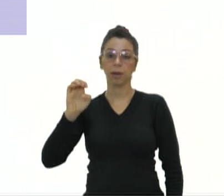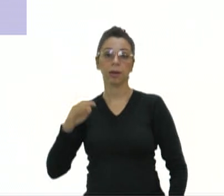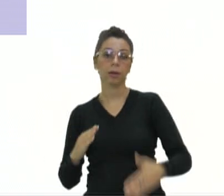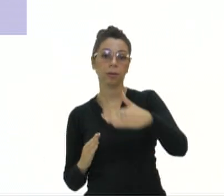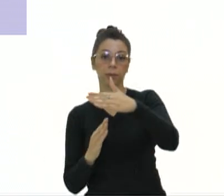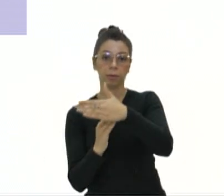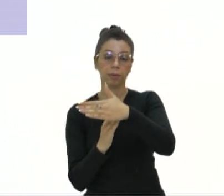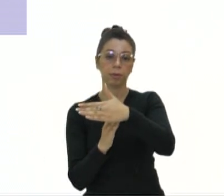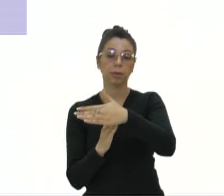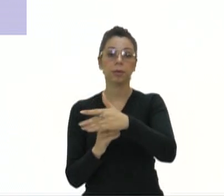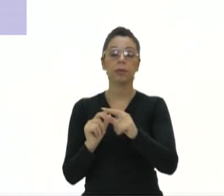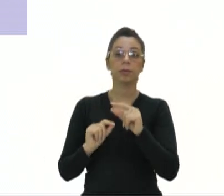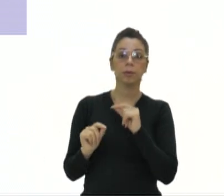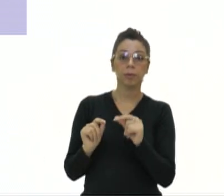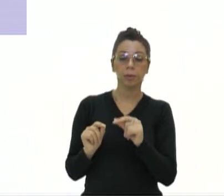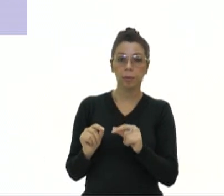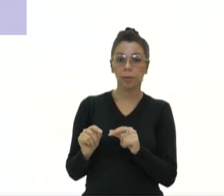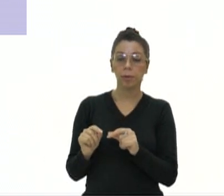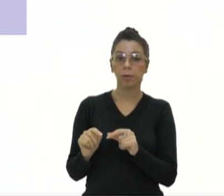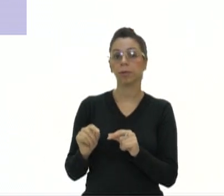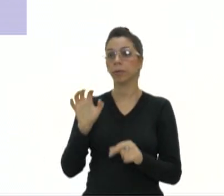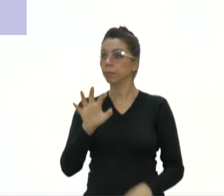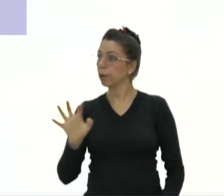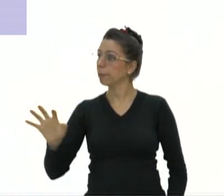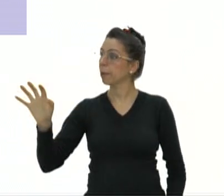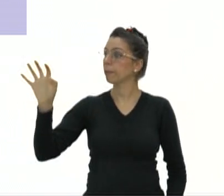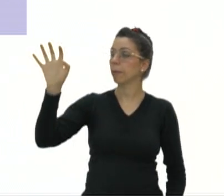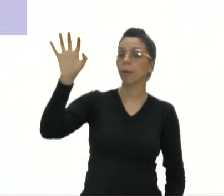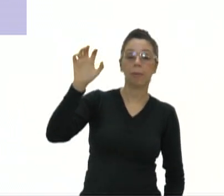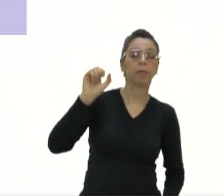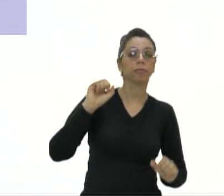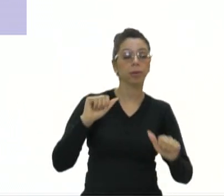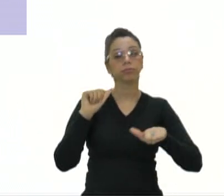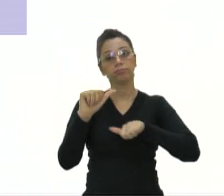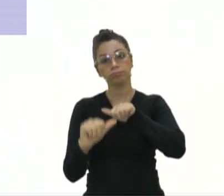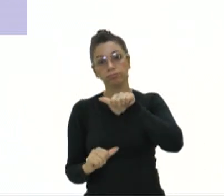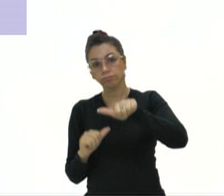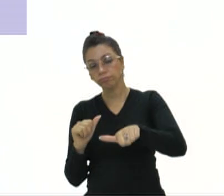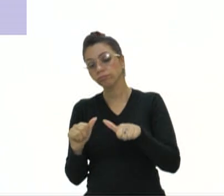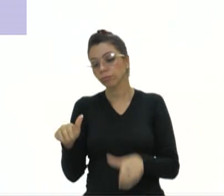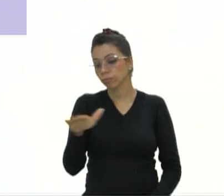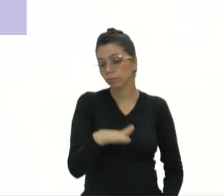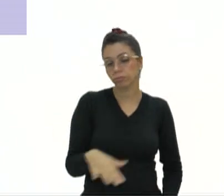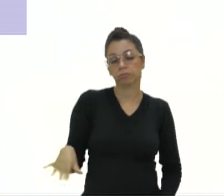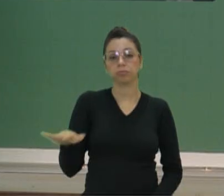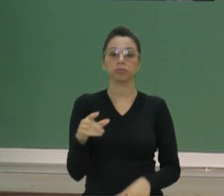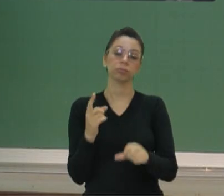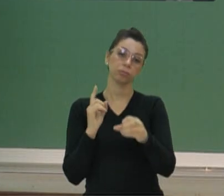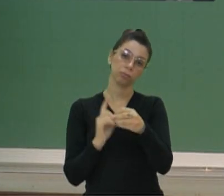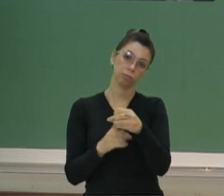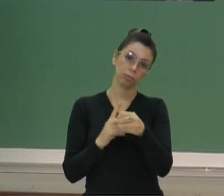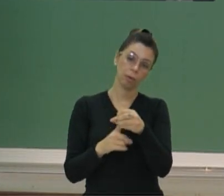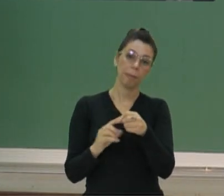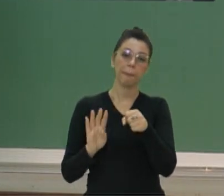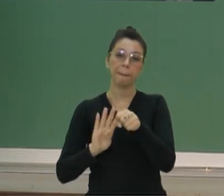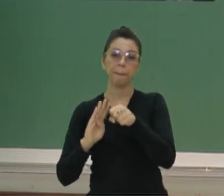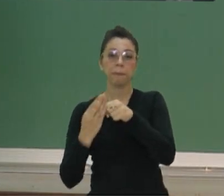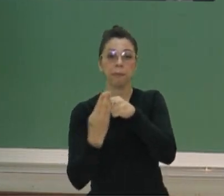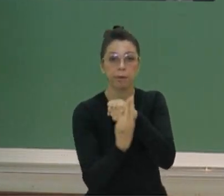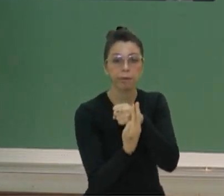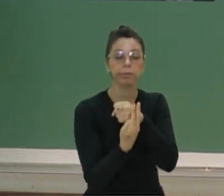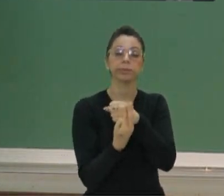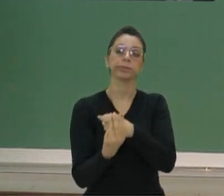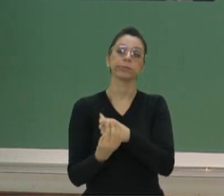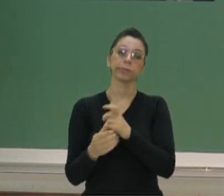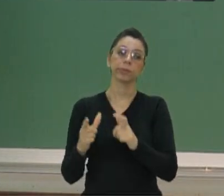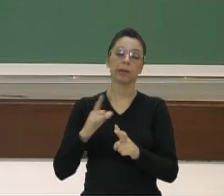podemos nos referir a regiões que podem ser mudadas, ou então áreas da cidade, como sendo bairros. Então,